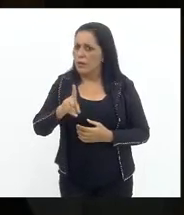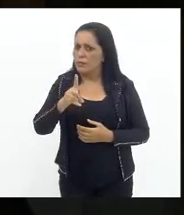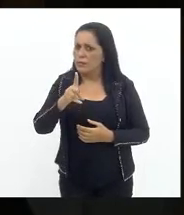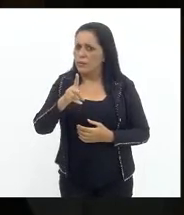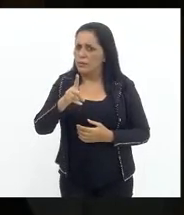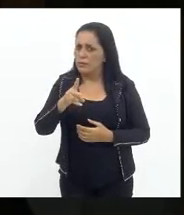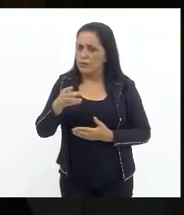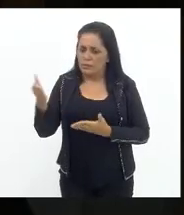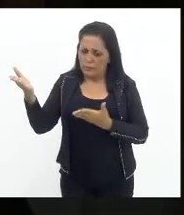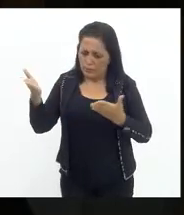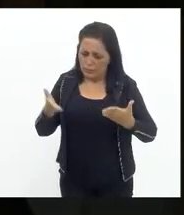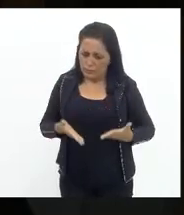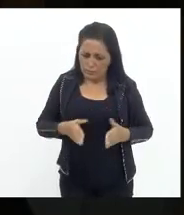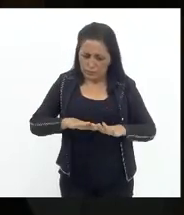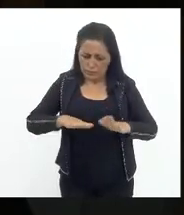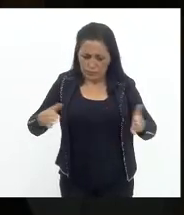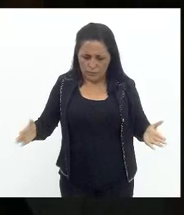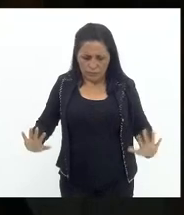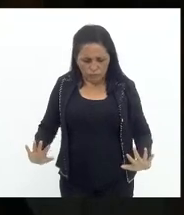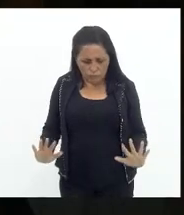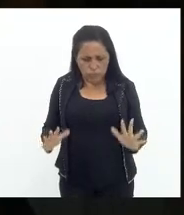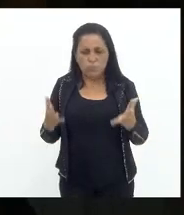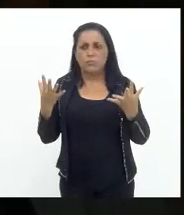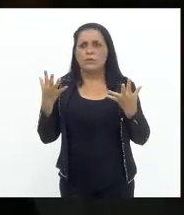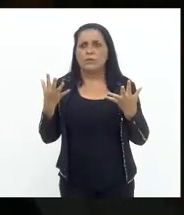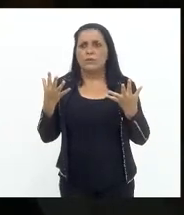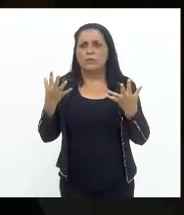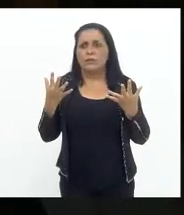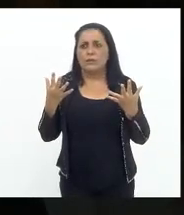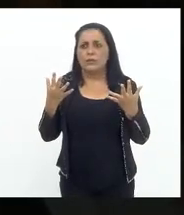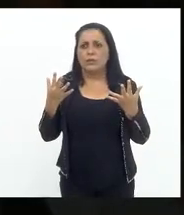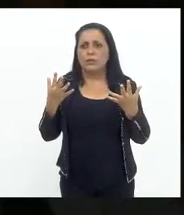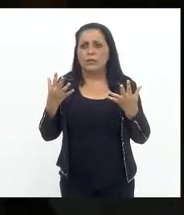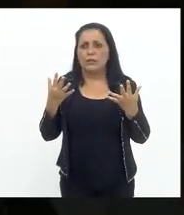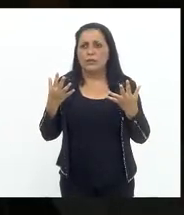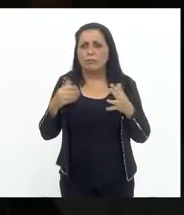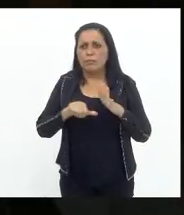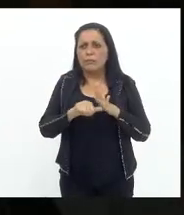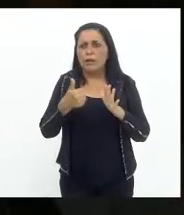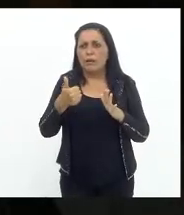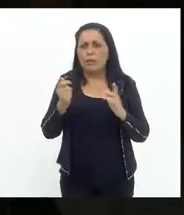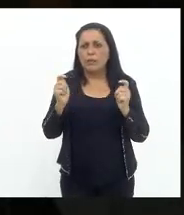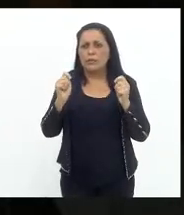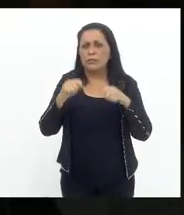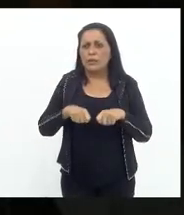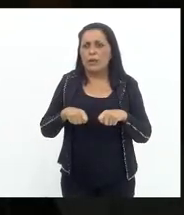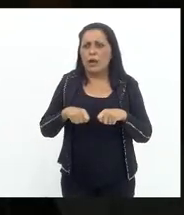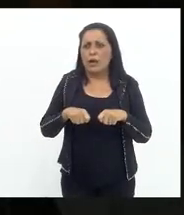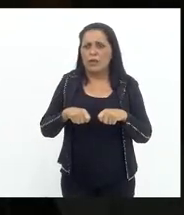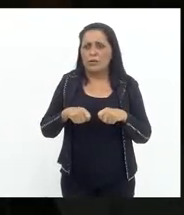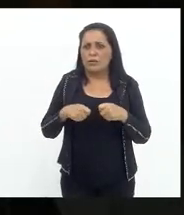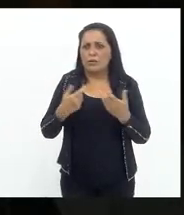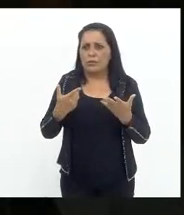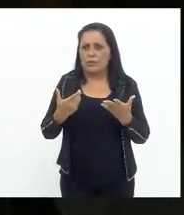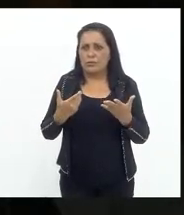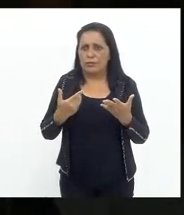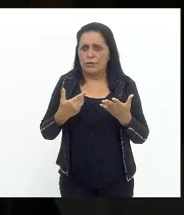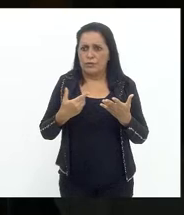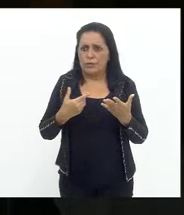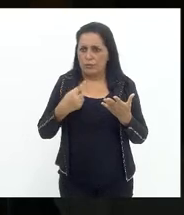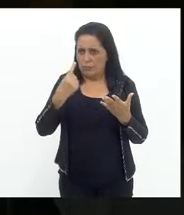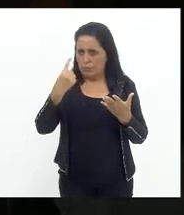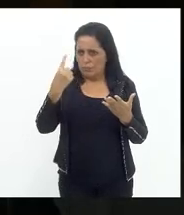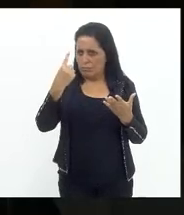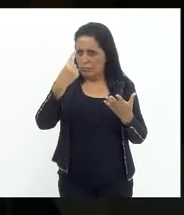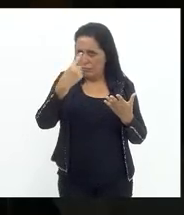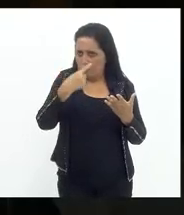sempre enalteço, primeiro, a possibilidade de exercer esse mandato ao lado de